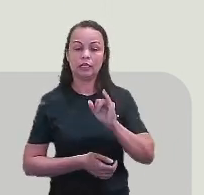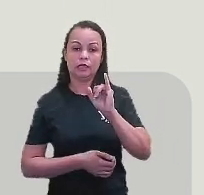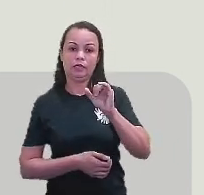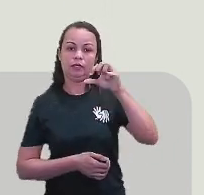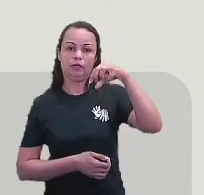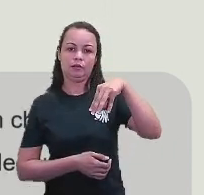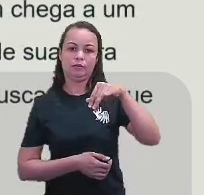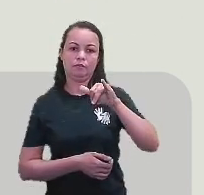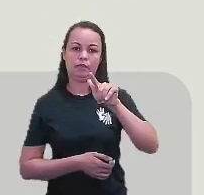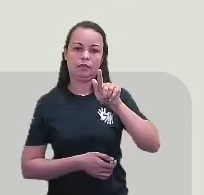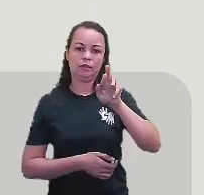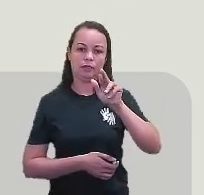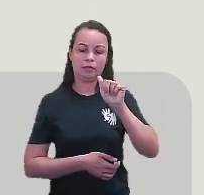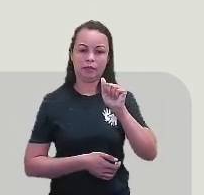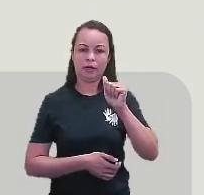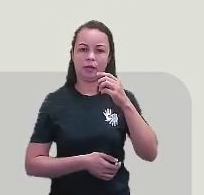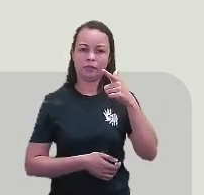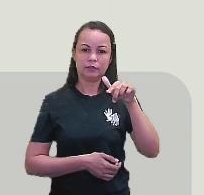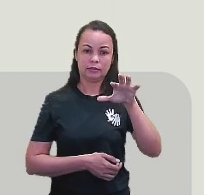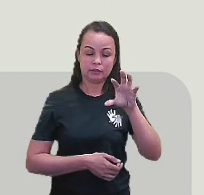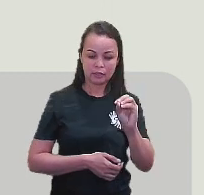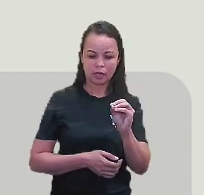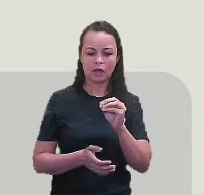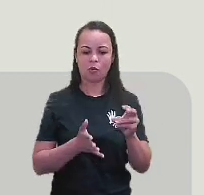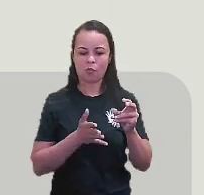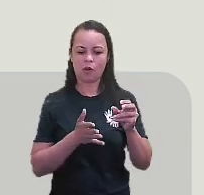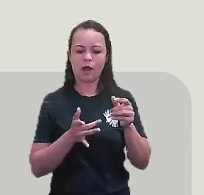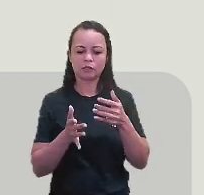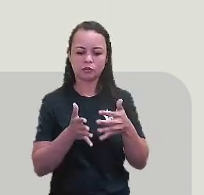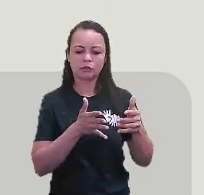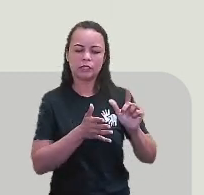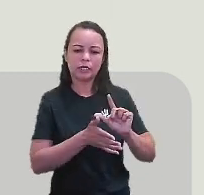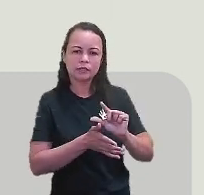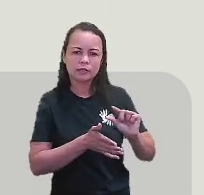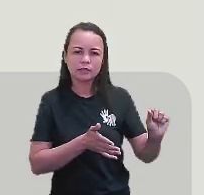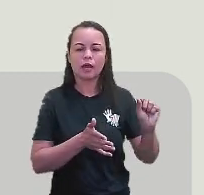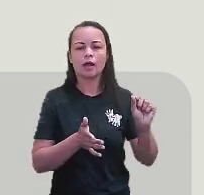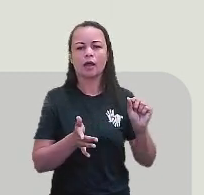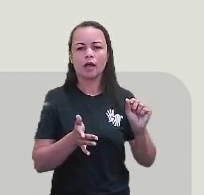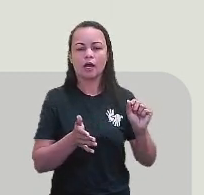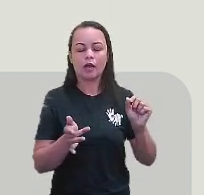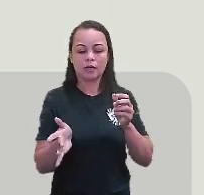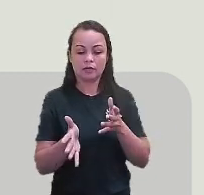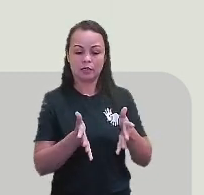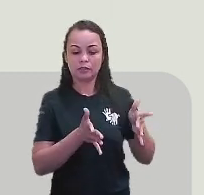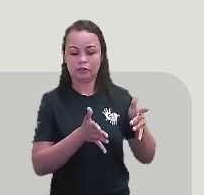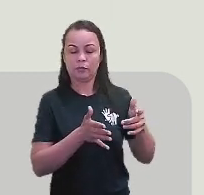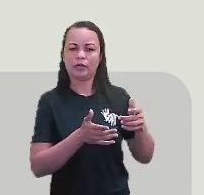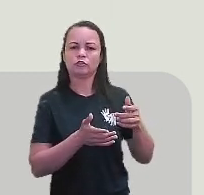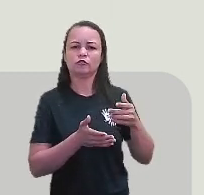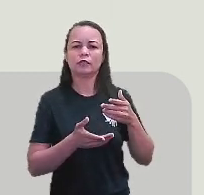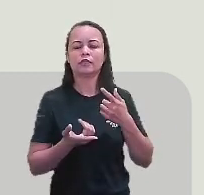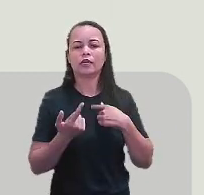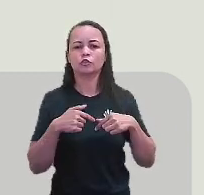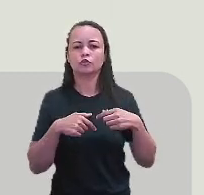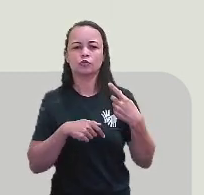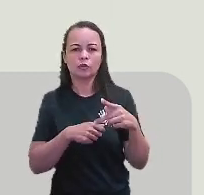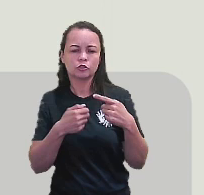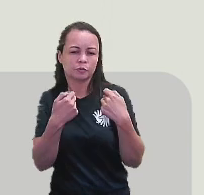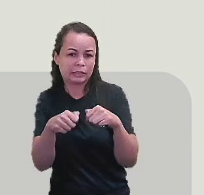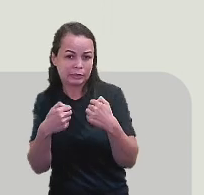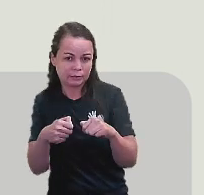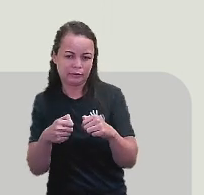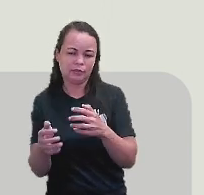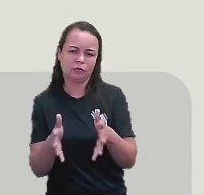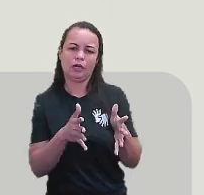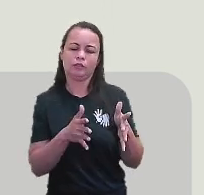Imigração. Ato de quem sai de seu local de origem em busca de outro para satisfazer as suas necessidades.